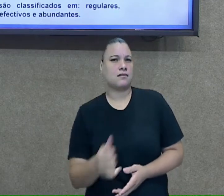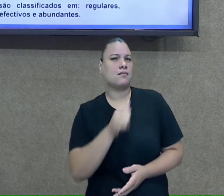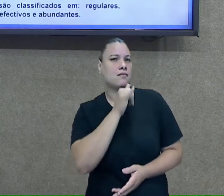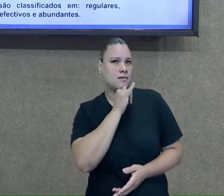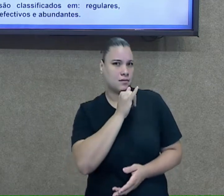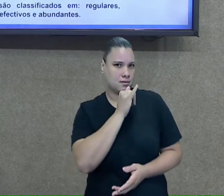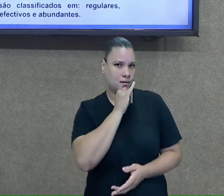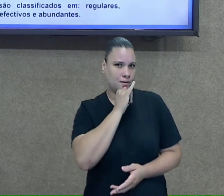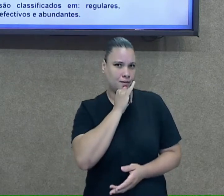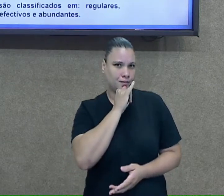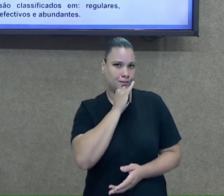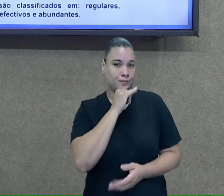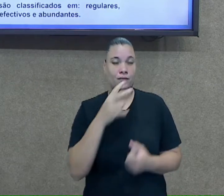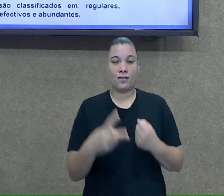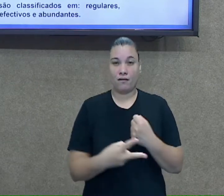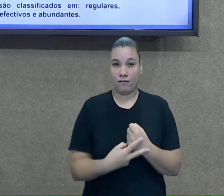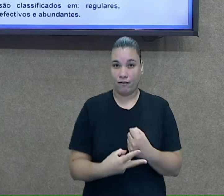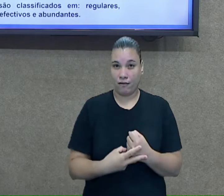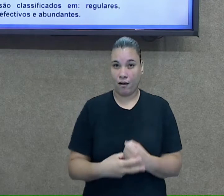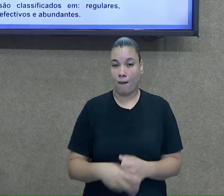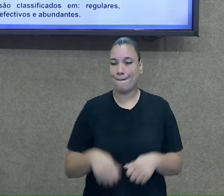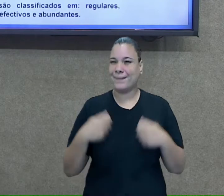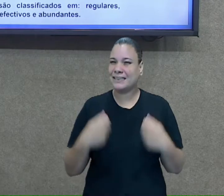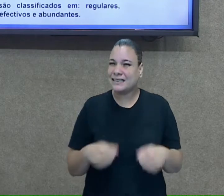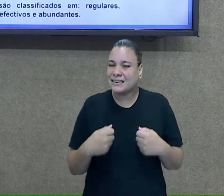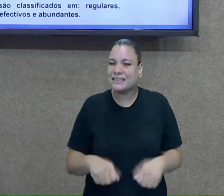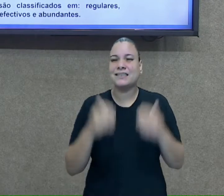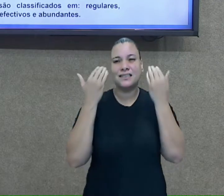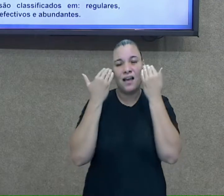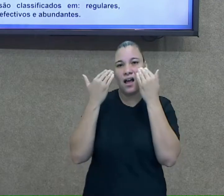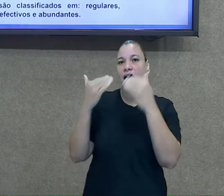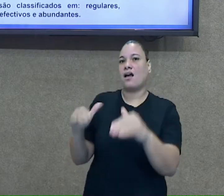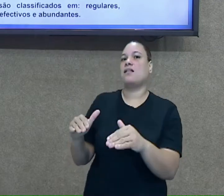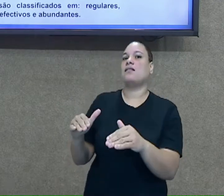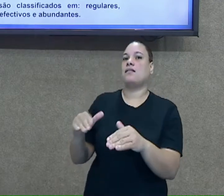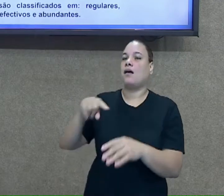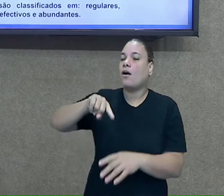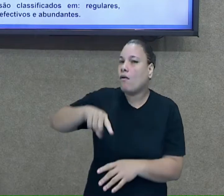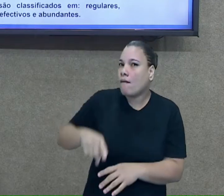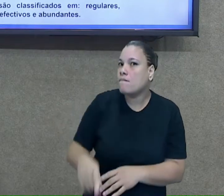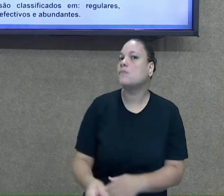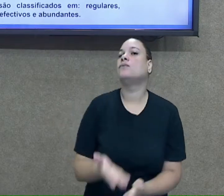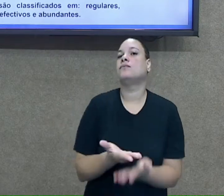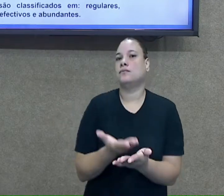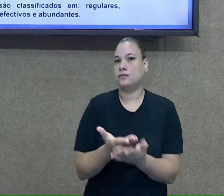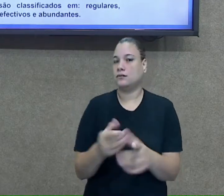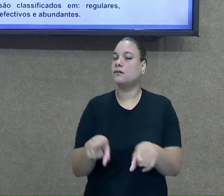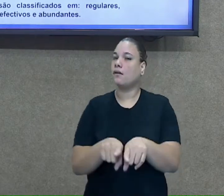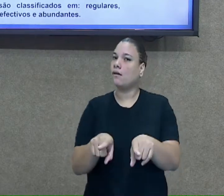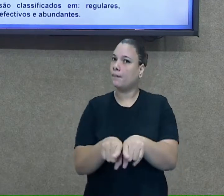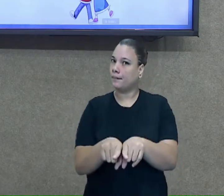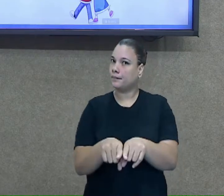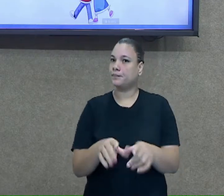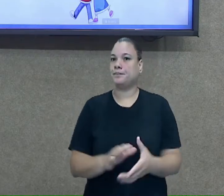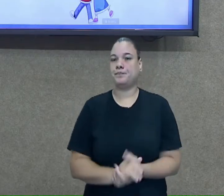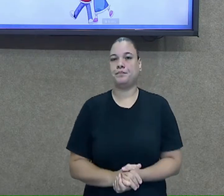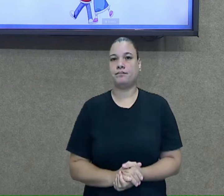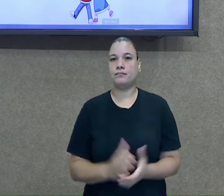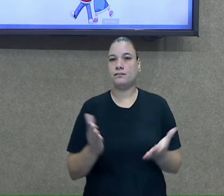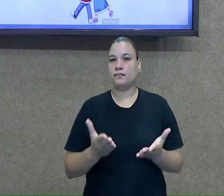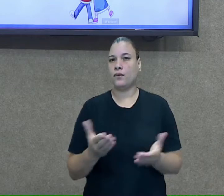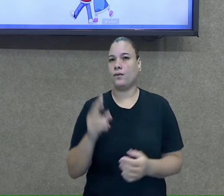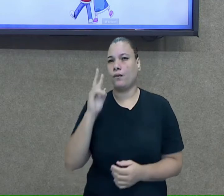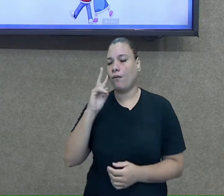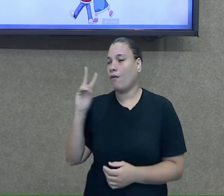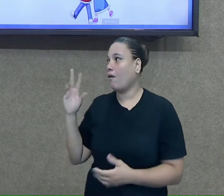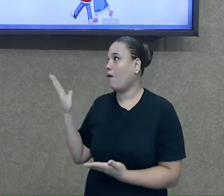extenso. Os verbos exigem muita atenção, estudantes. Mas agora passaremos para o próximo slide, que